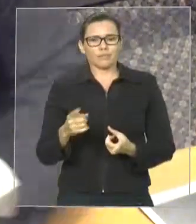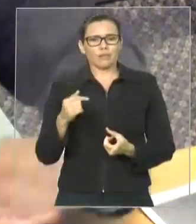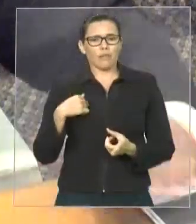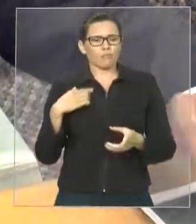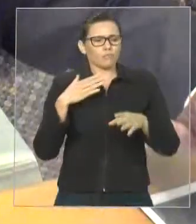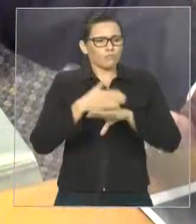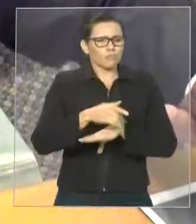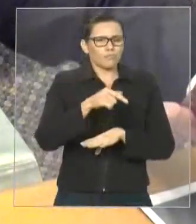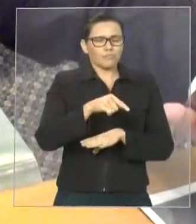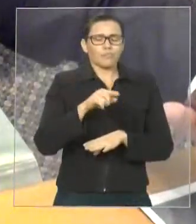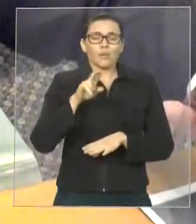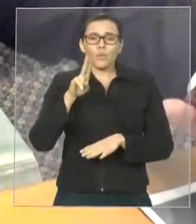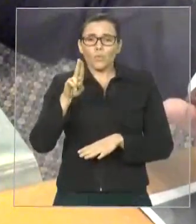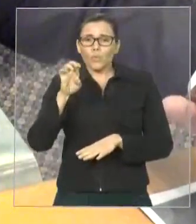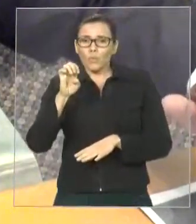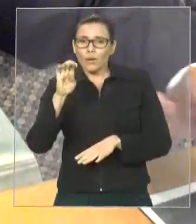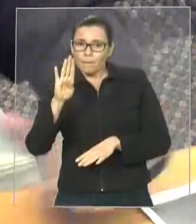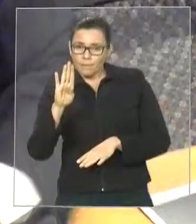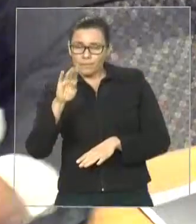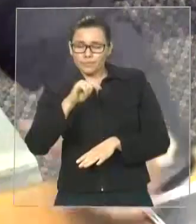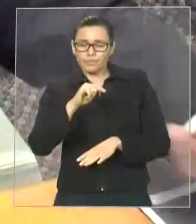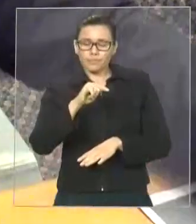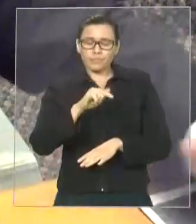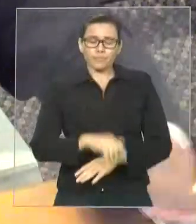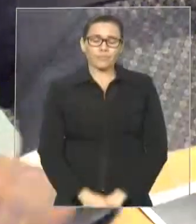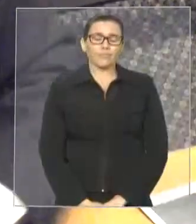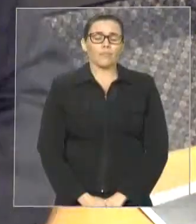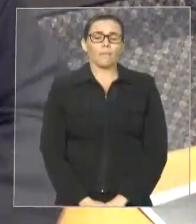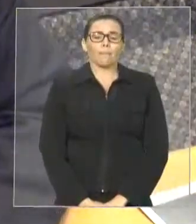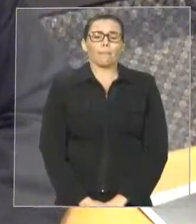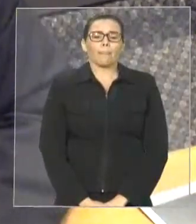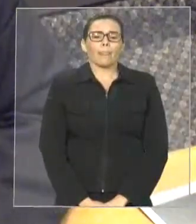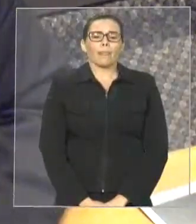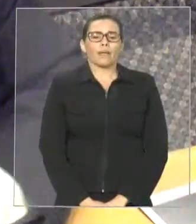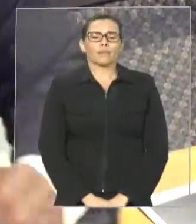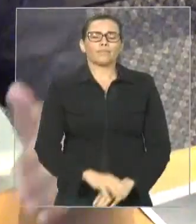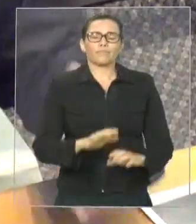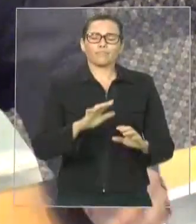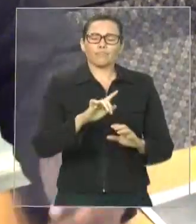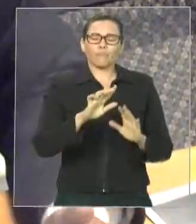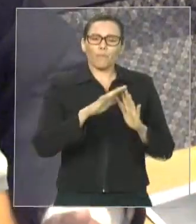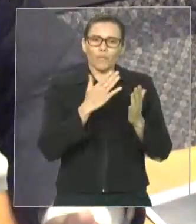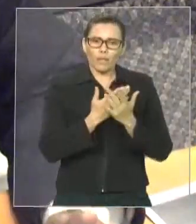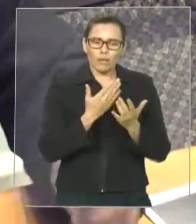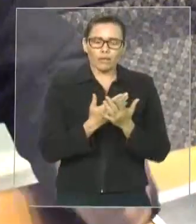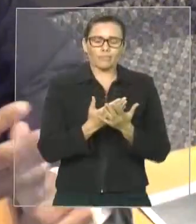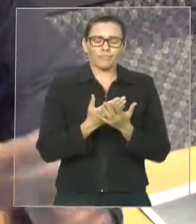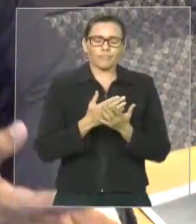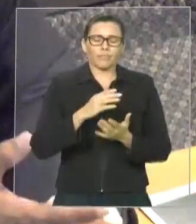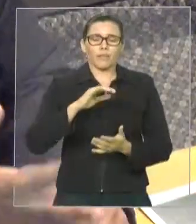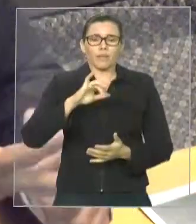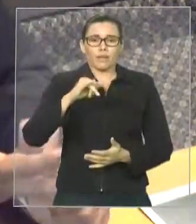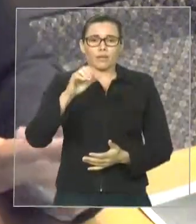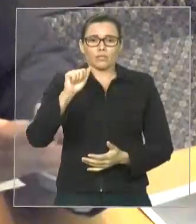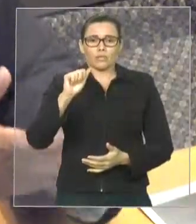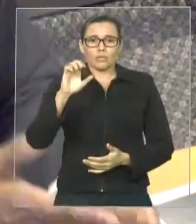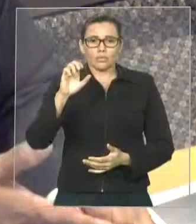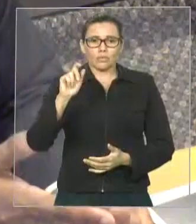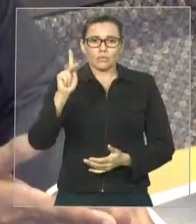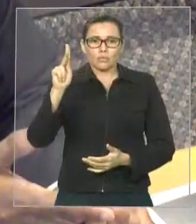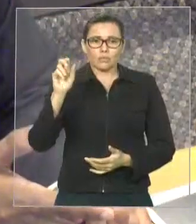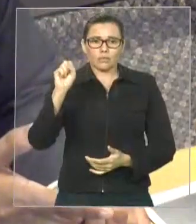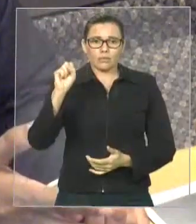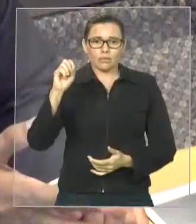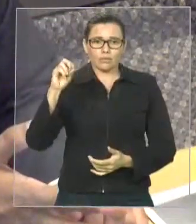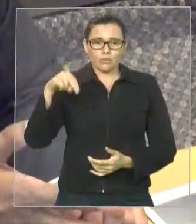A avenida em frente a Jackson Lago estava totalmente destruída. A Web Jackson Lago não tem iluminação,